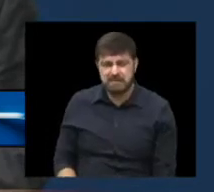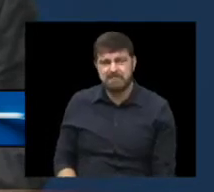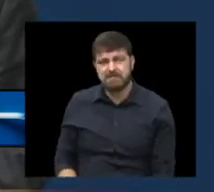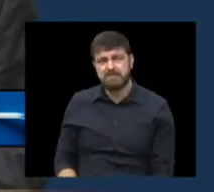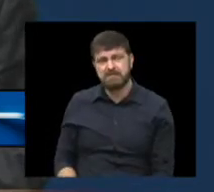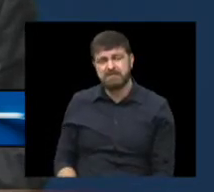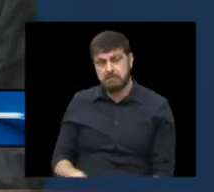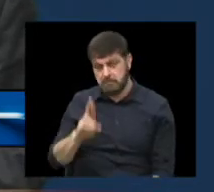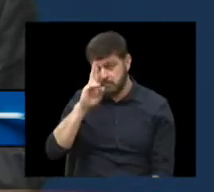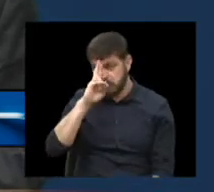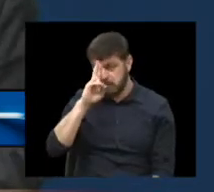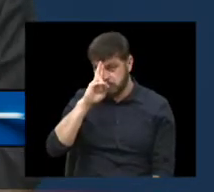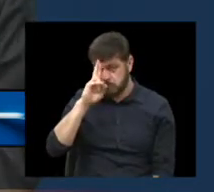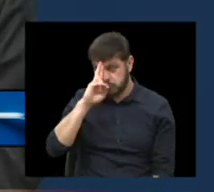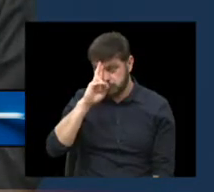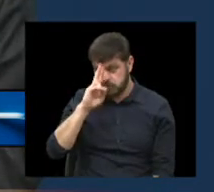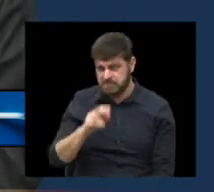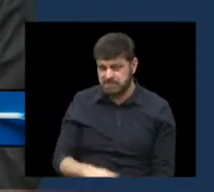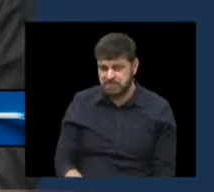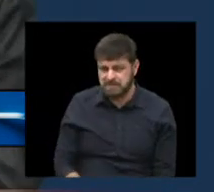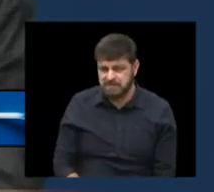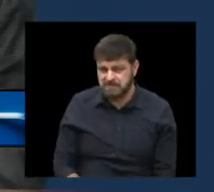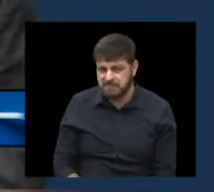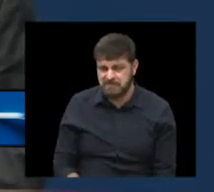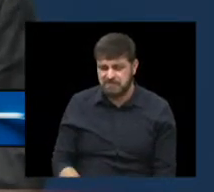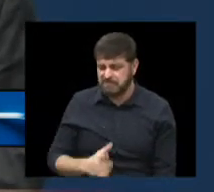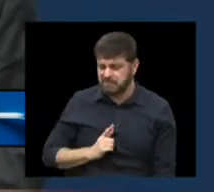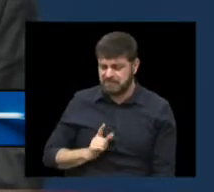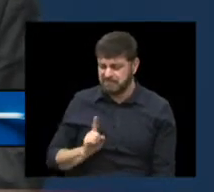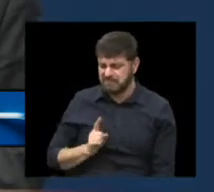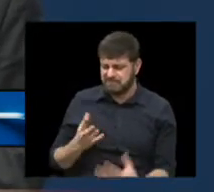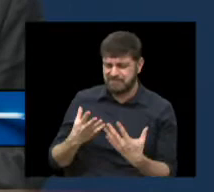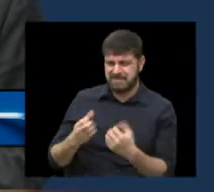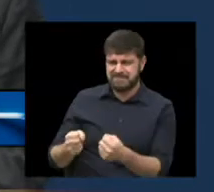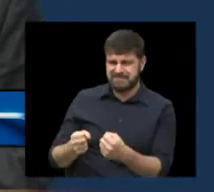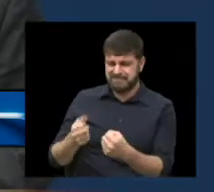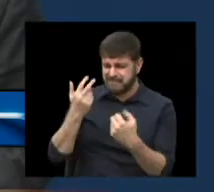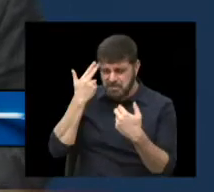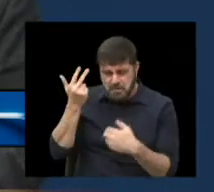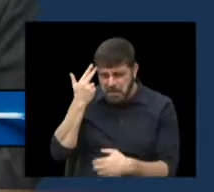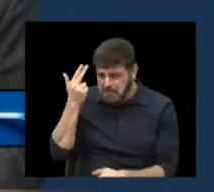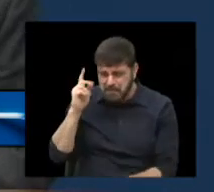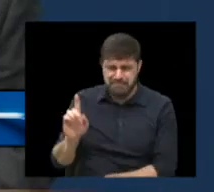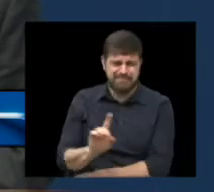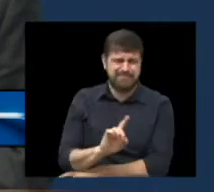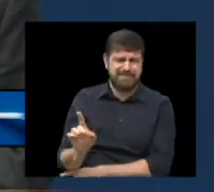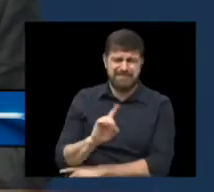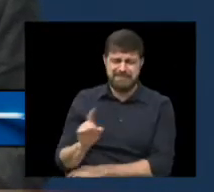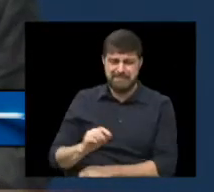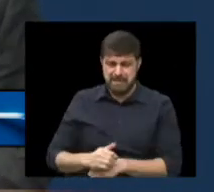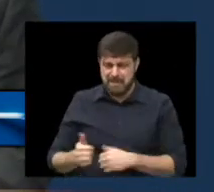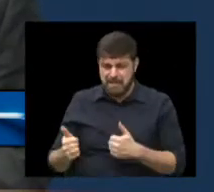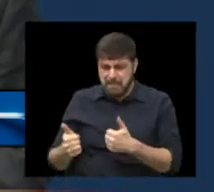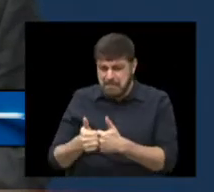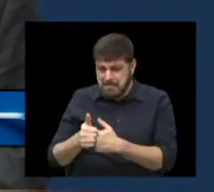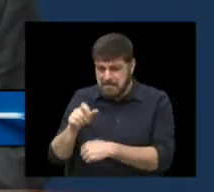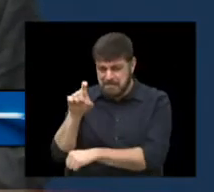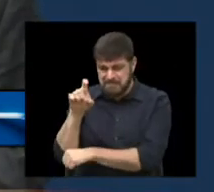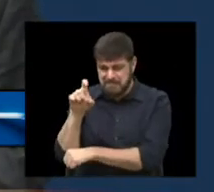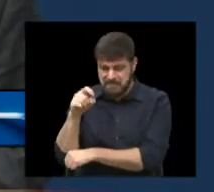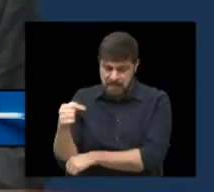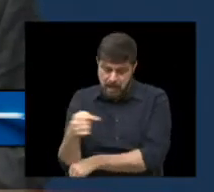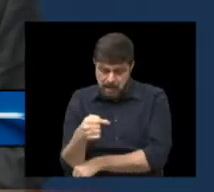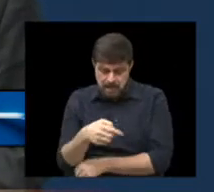da meio-dia, é algo fora do normal. Fora do normal e próximo ao centro de convivência tem uma base da